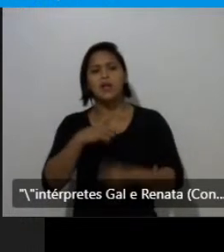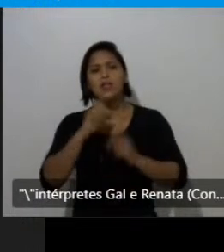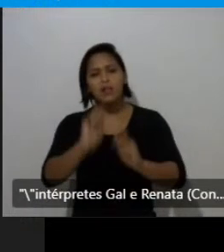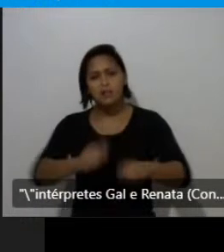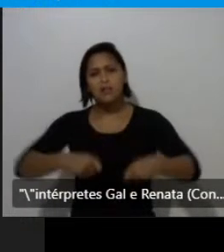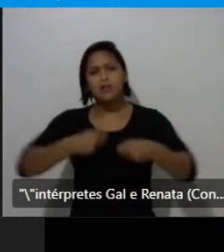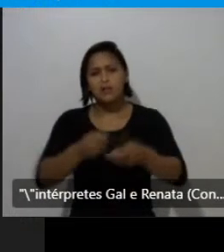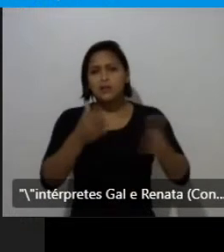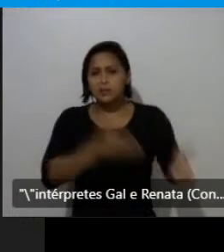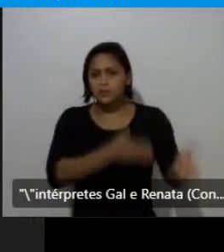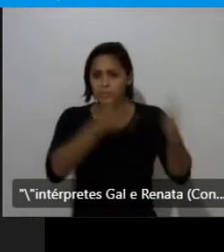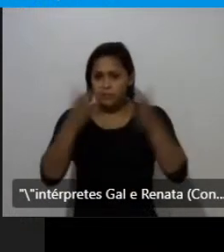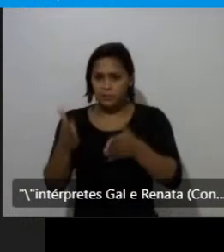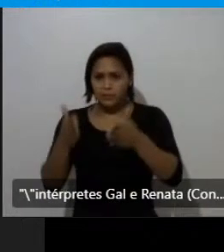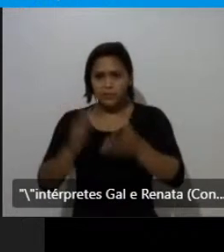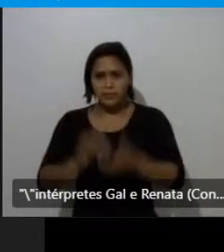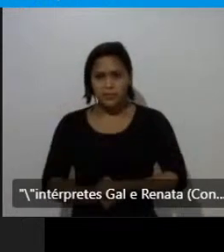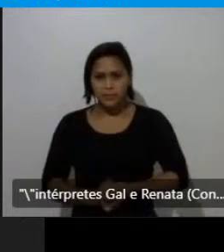pode passar,